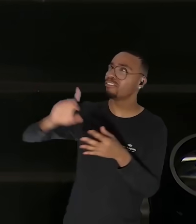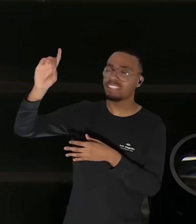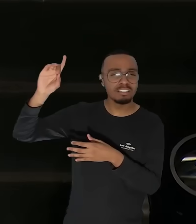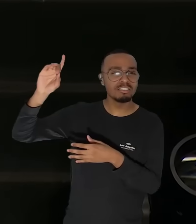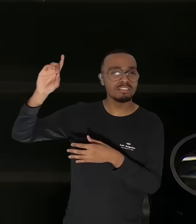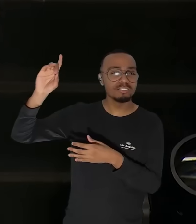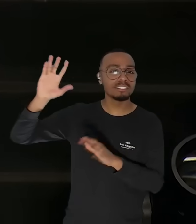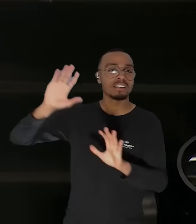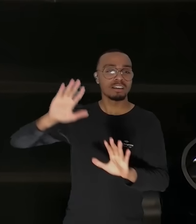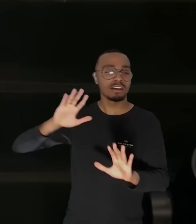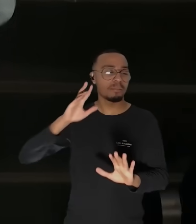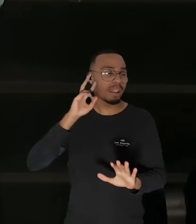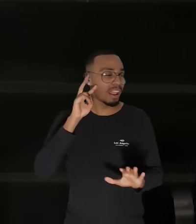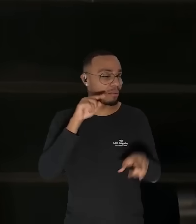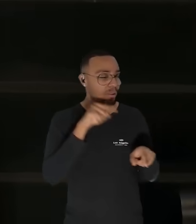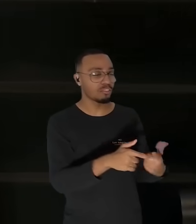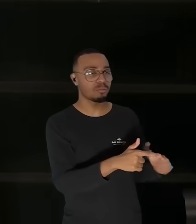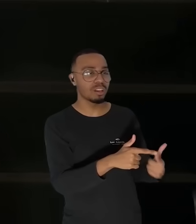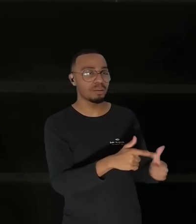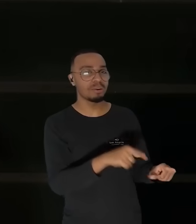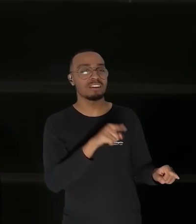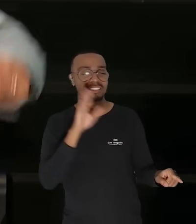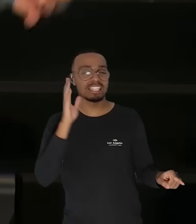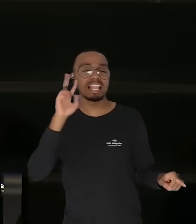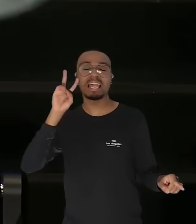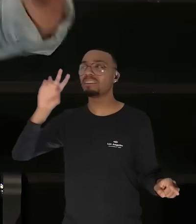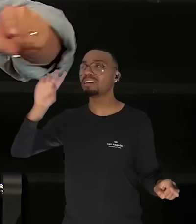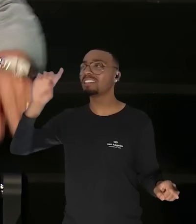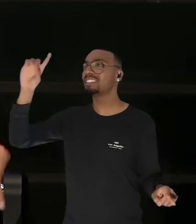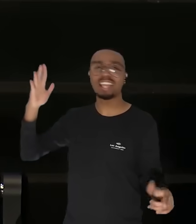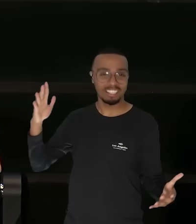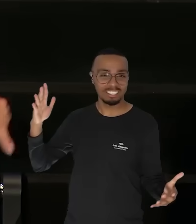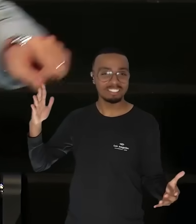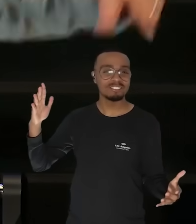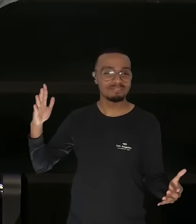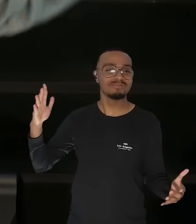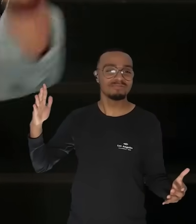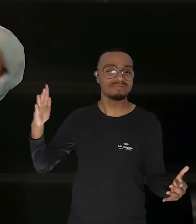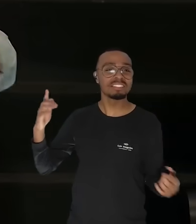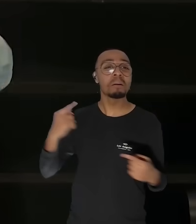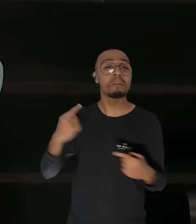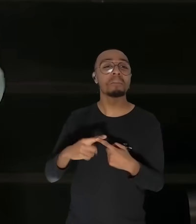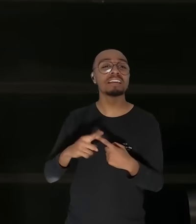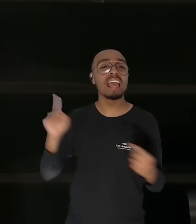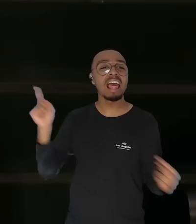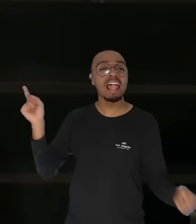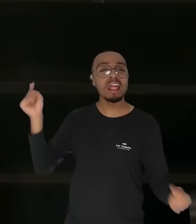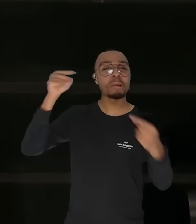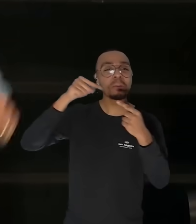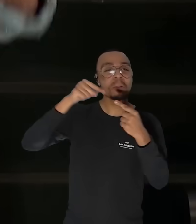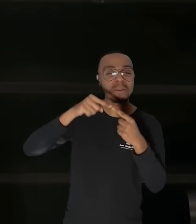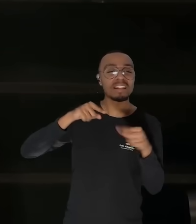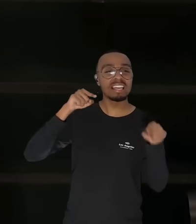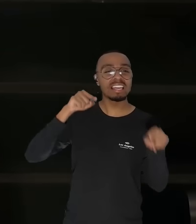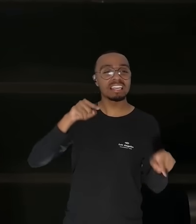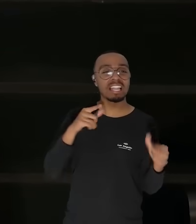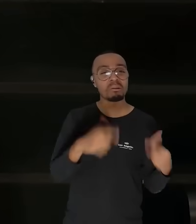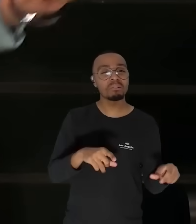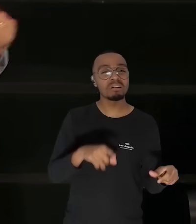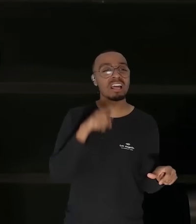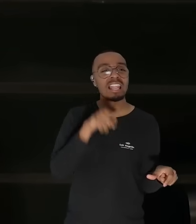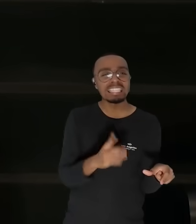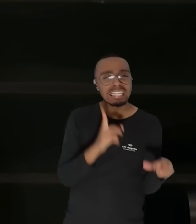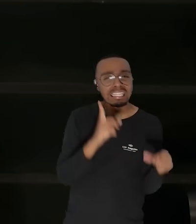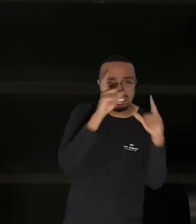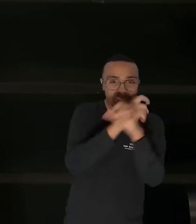gerar glória. Se você quer encontrar o melhor trabalho de Deus, olhe para as suas lutas, porque é ali que ele vai se levantar. Se você acha que o melhor